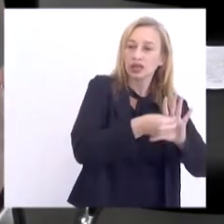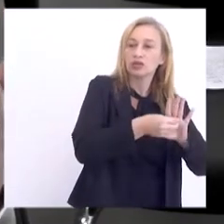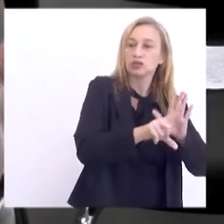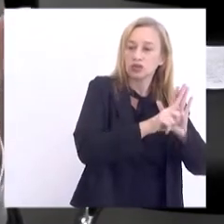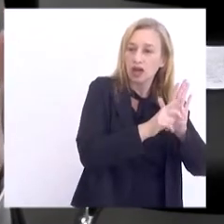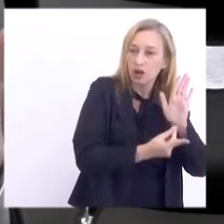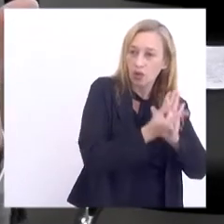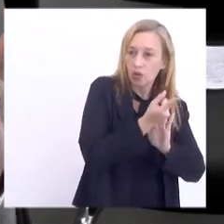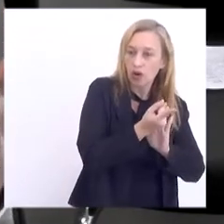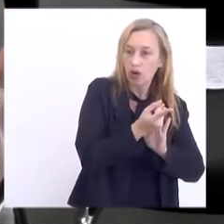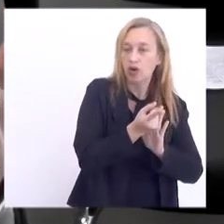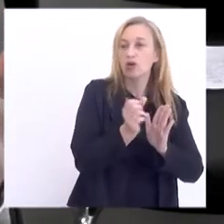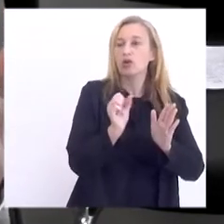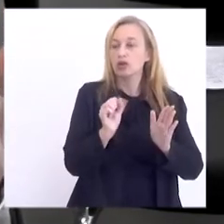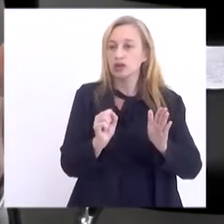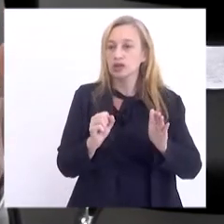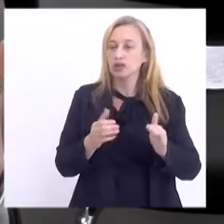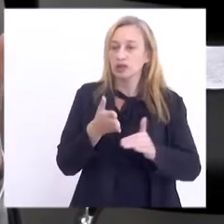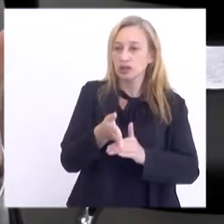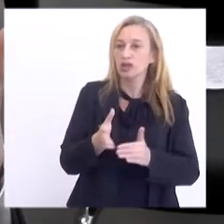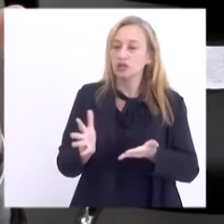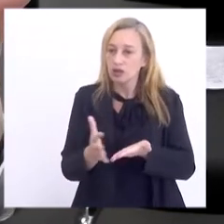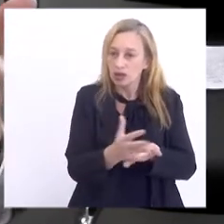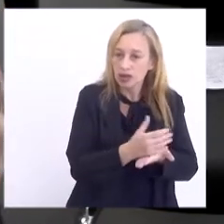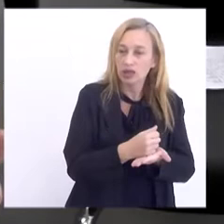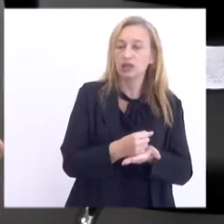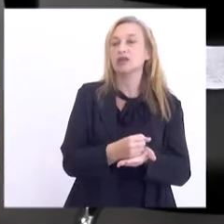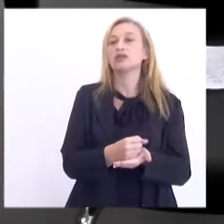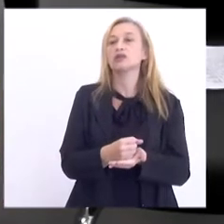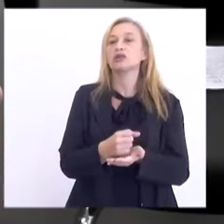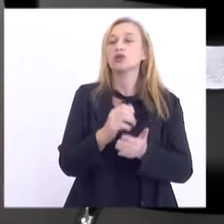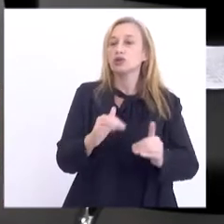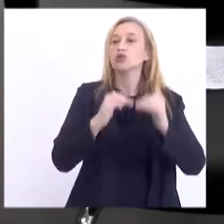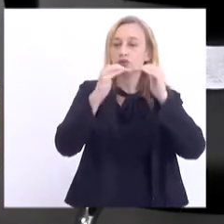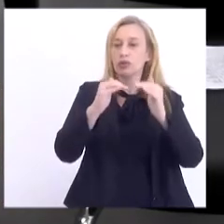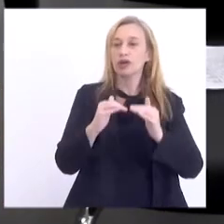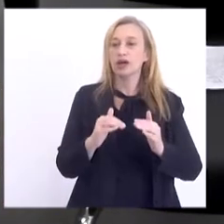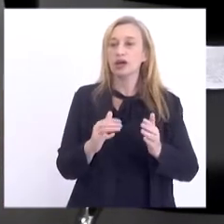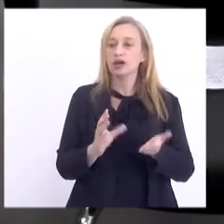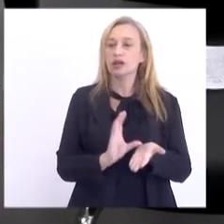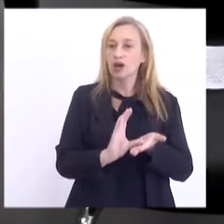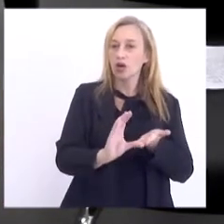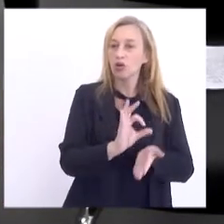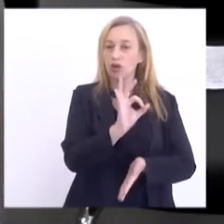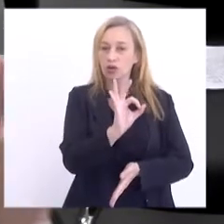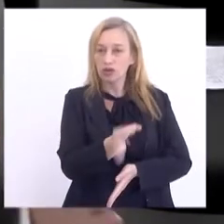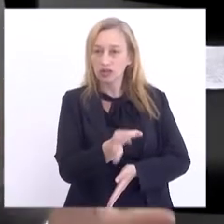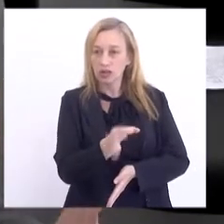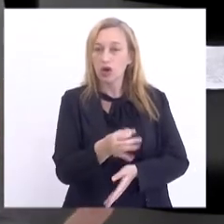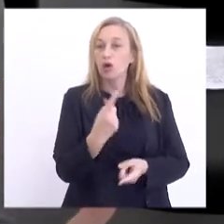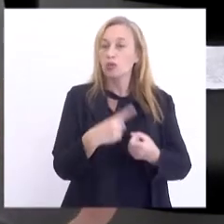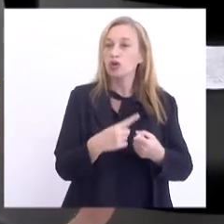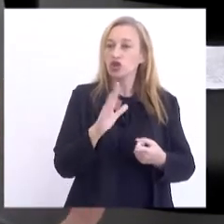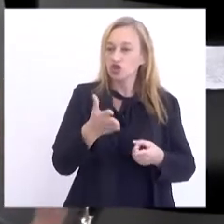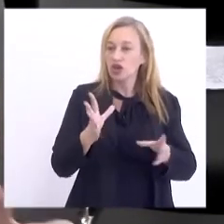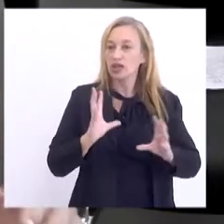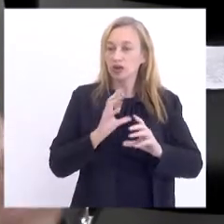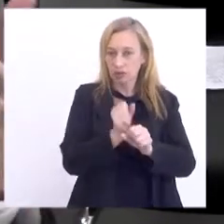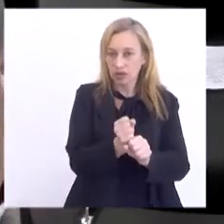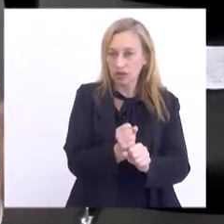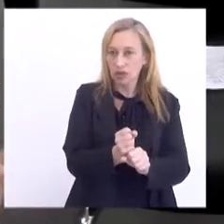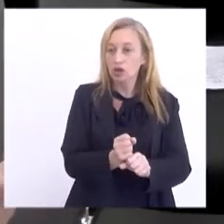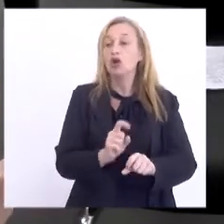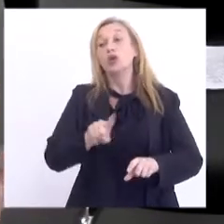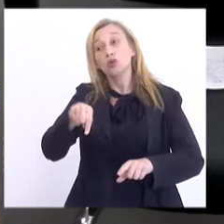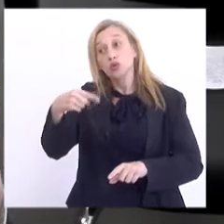o que pode ser essa é a arrecadação é o superávit é um recurso certo porque ele já está contabilizado